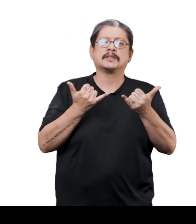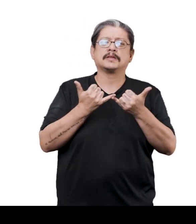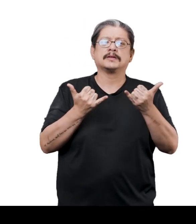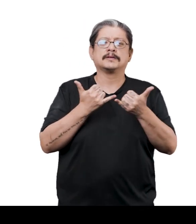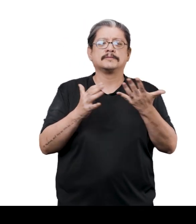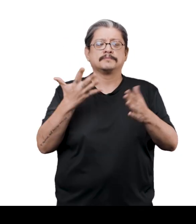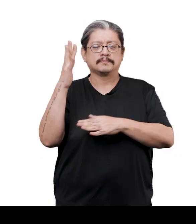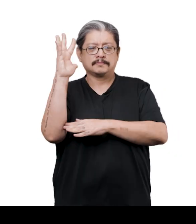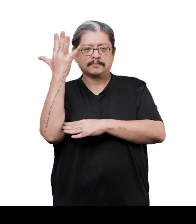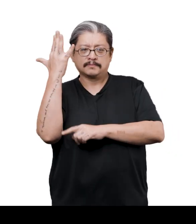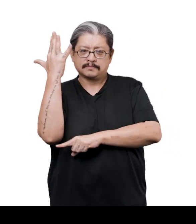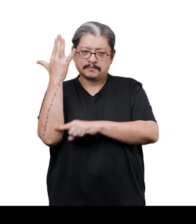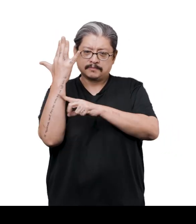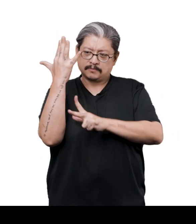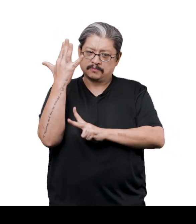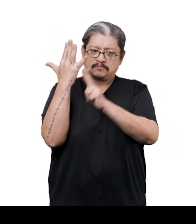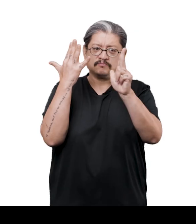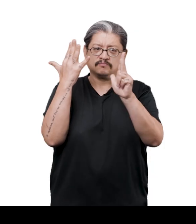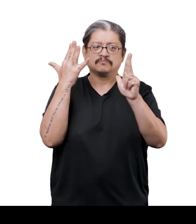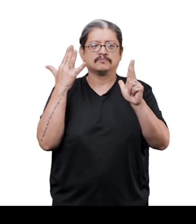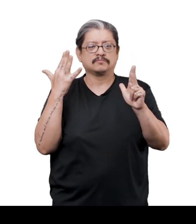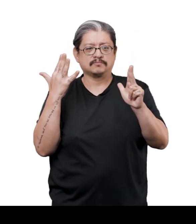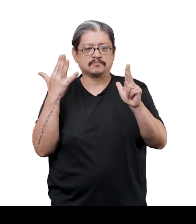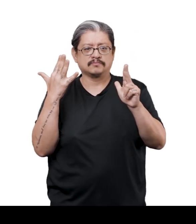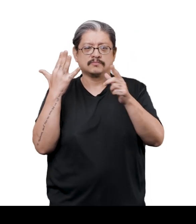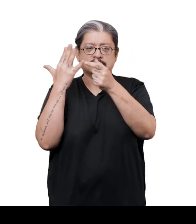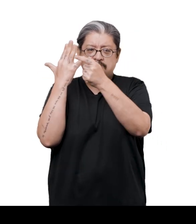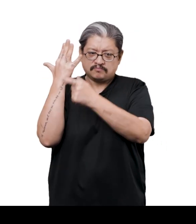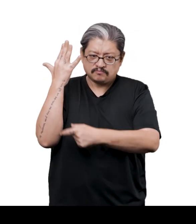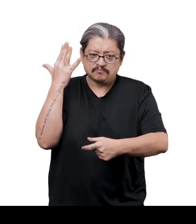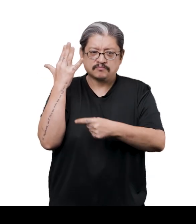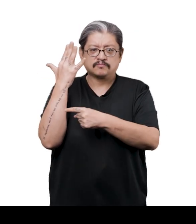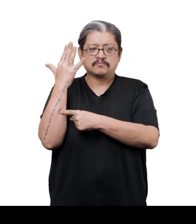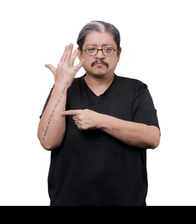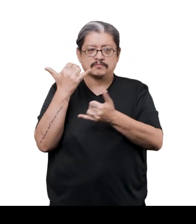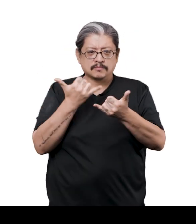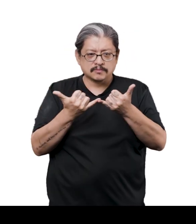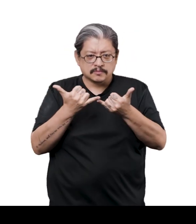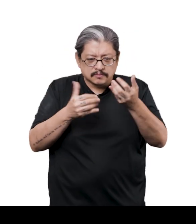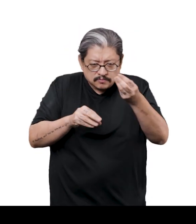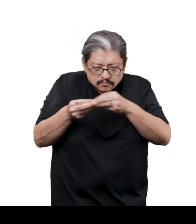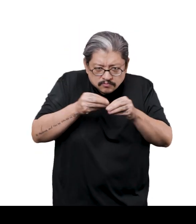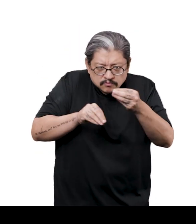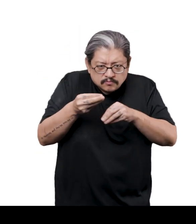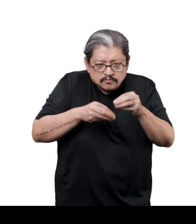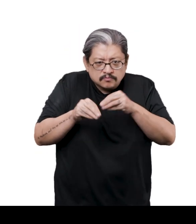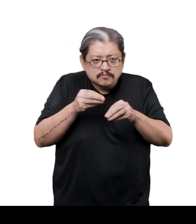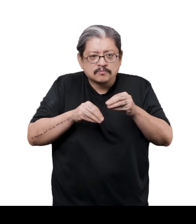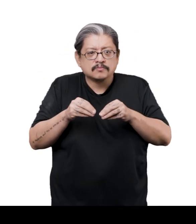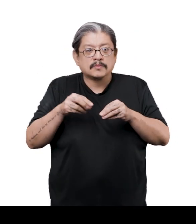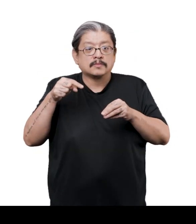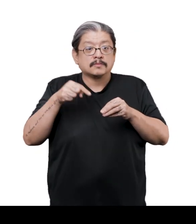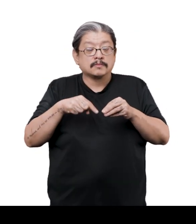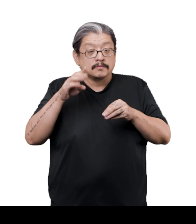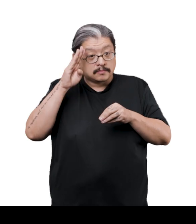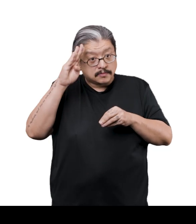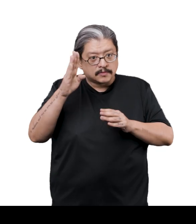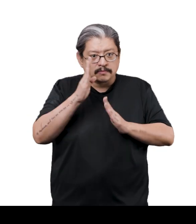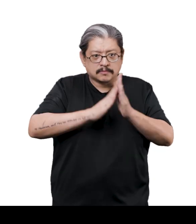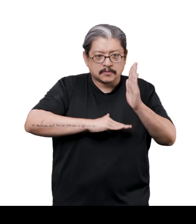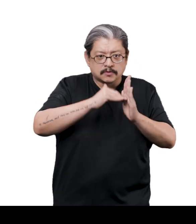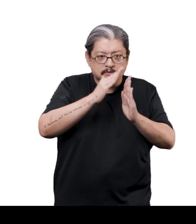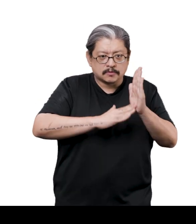cortados, amarrações ou cicatrizes. Esses elementos parecem ter sido moldados ou prensados sobre a